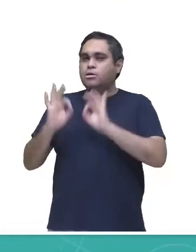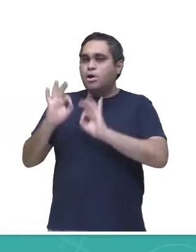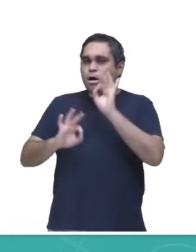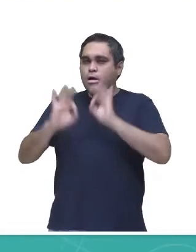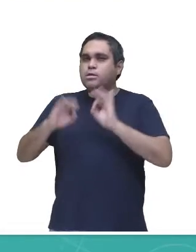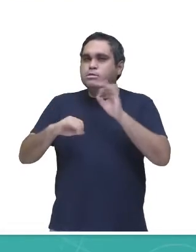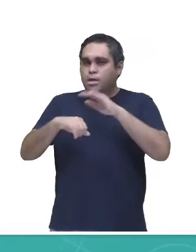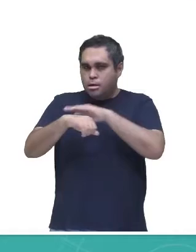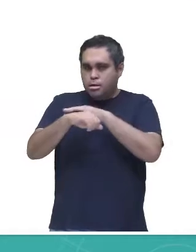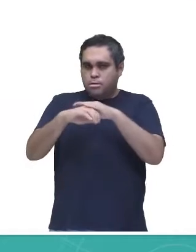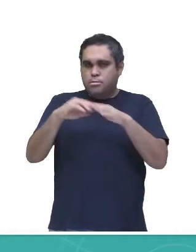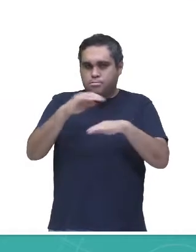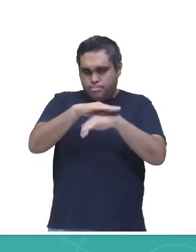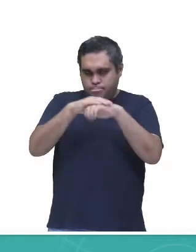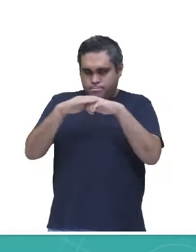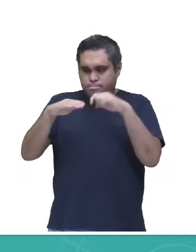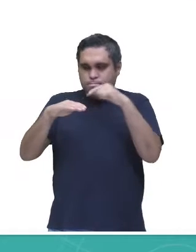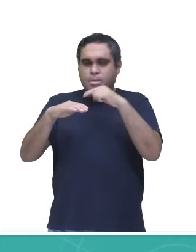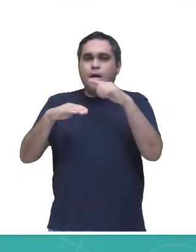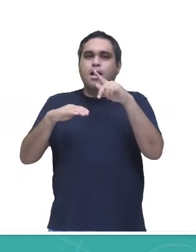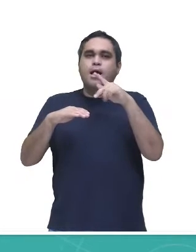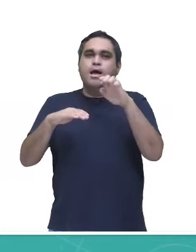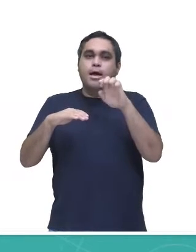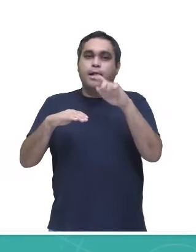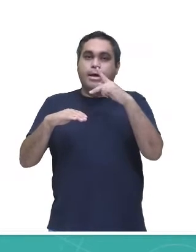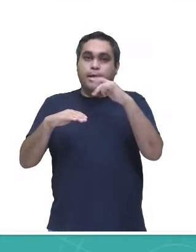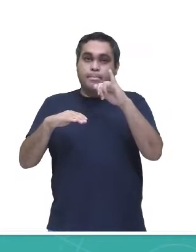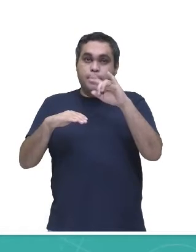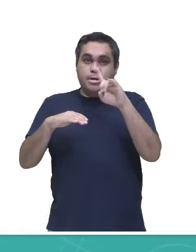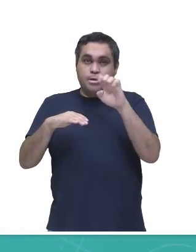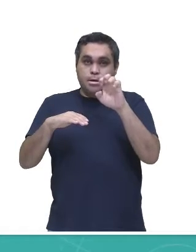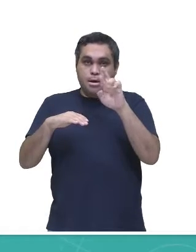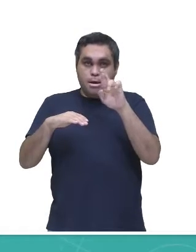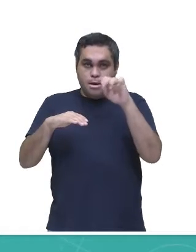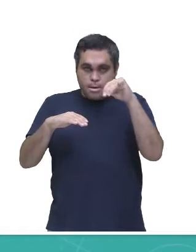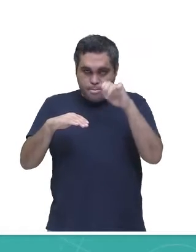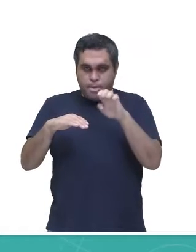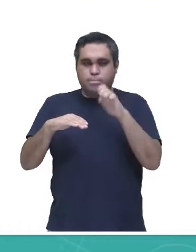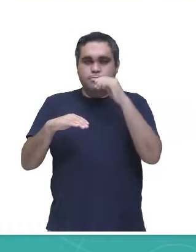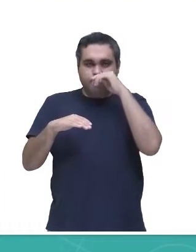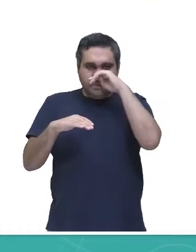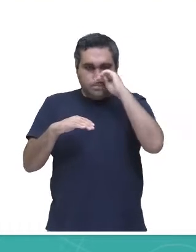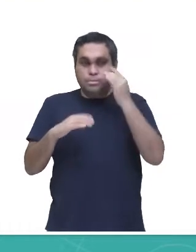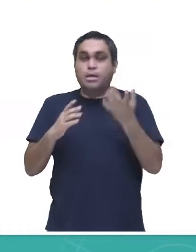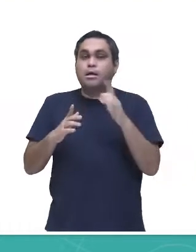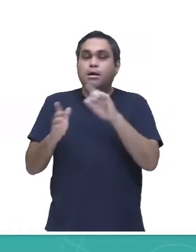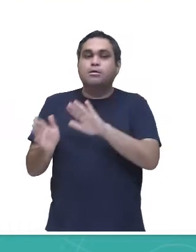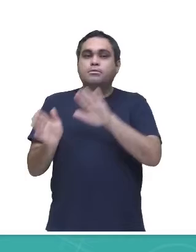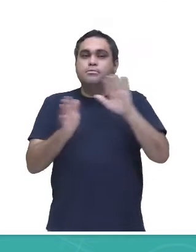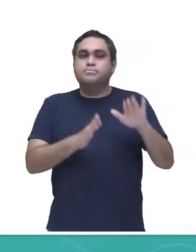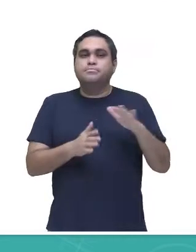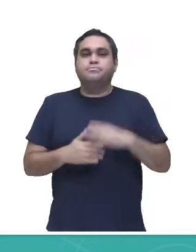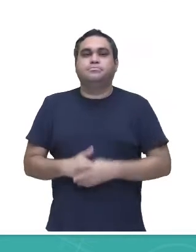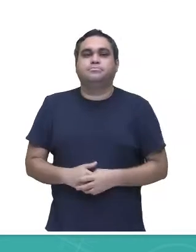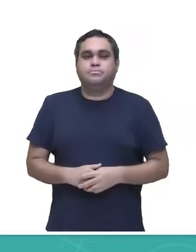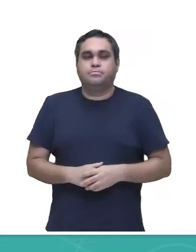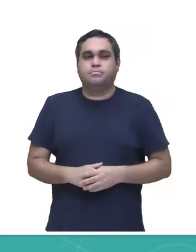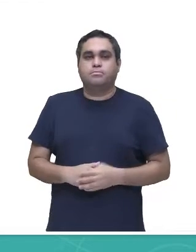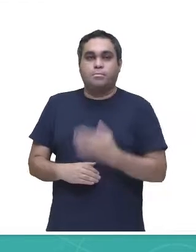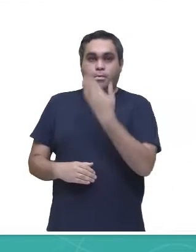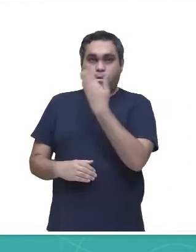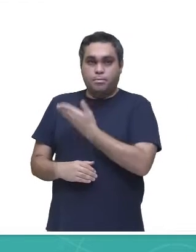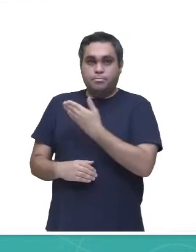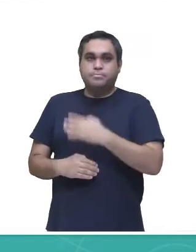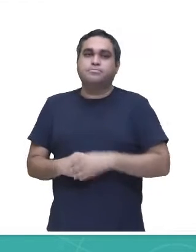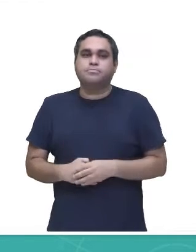nossa epiderme. E aí na próxima imagem a gente vai observar com mais informações, né, sobre a nossa epiderme.